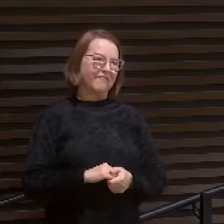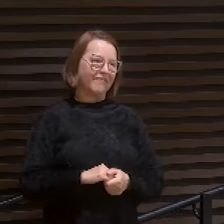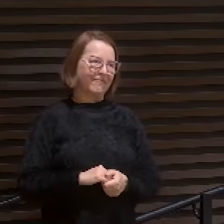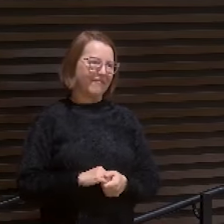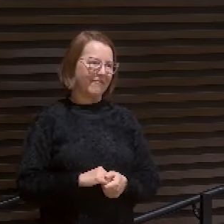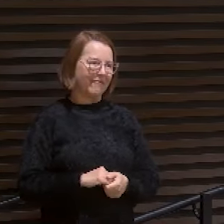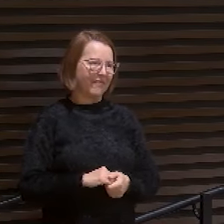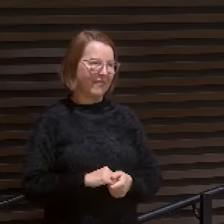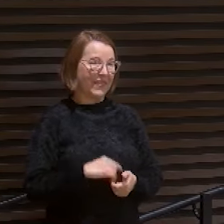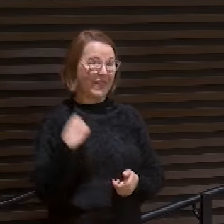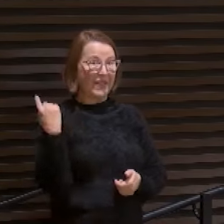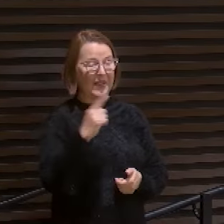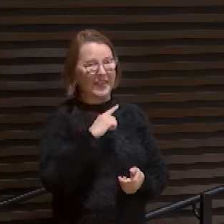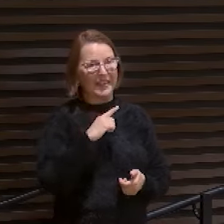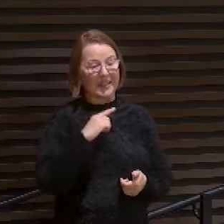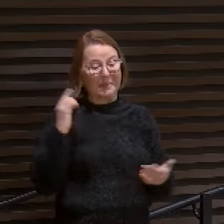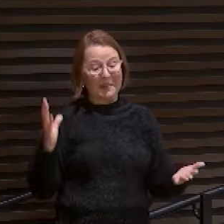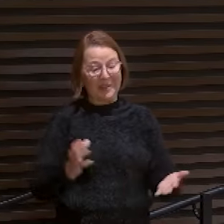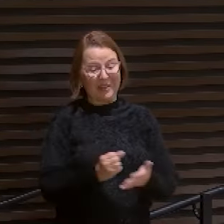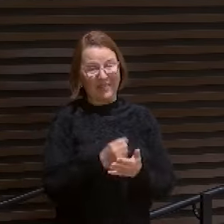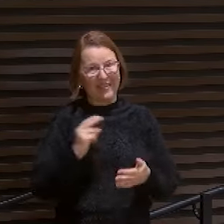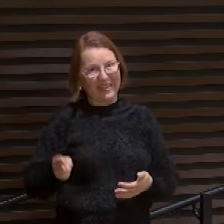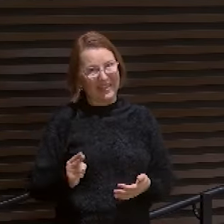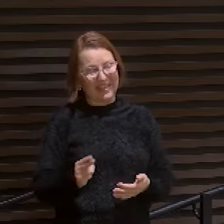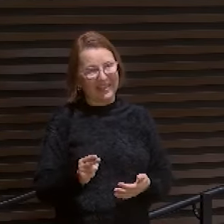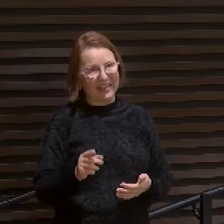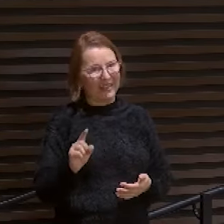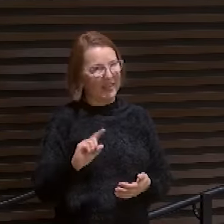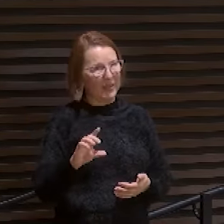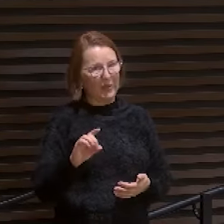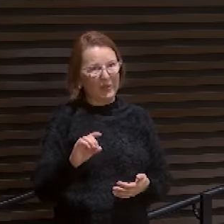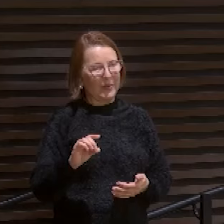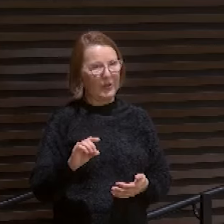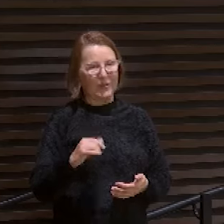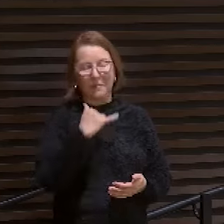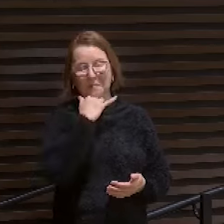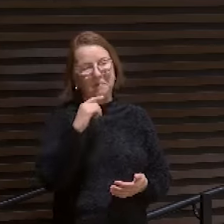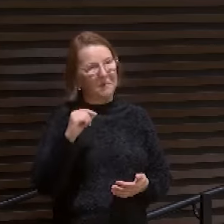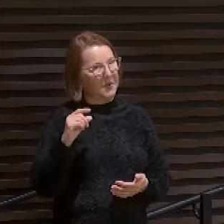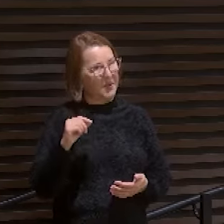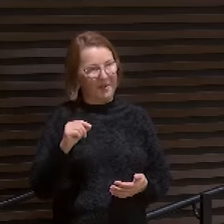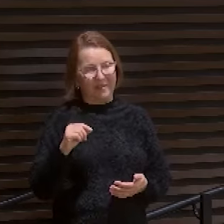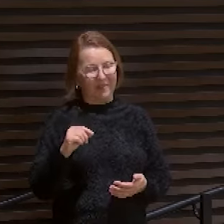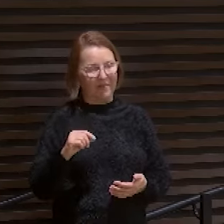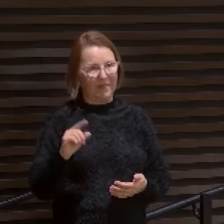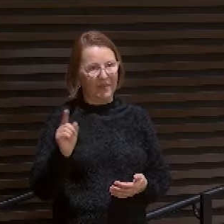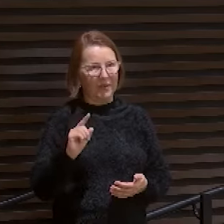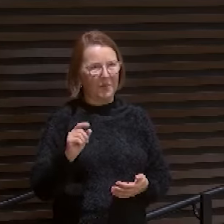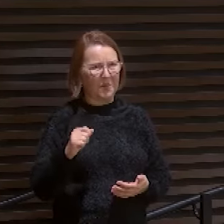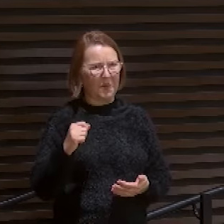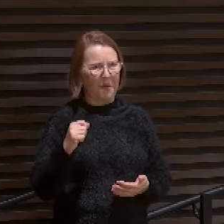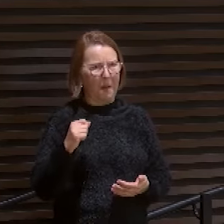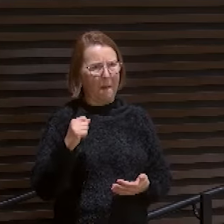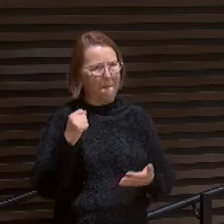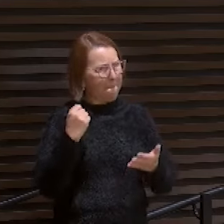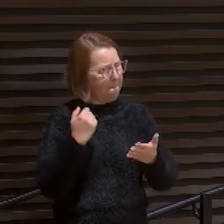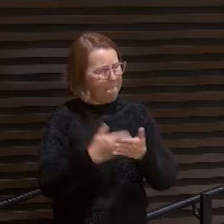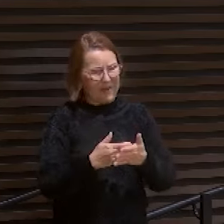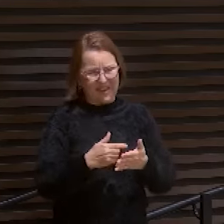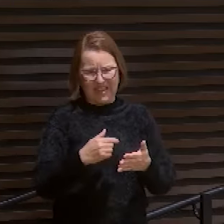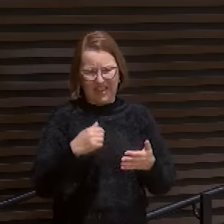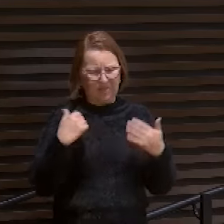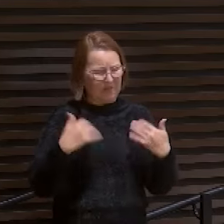Nós temos uma salvação eterna. Não só uma redenção eterna, não só um preço pago que não pode ser